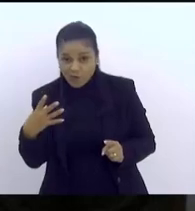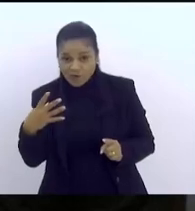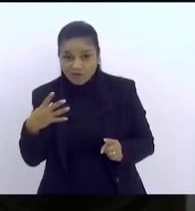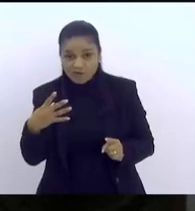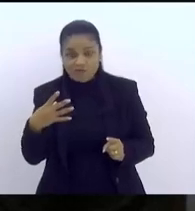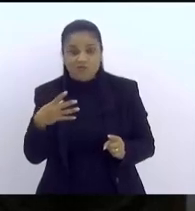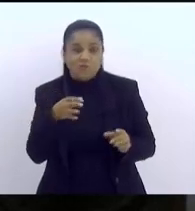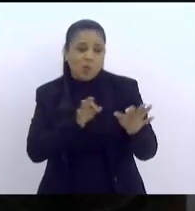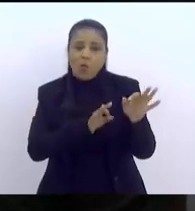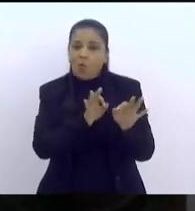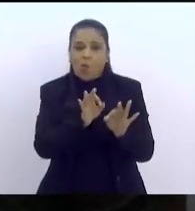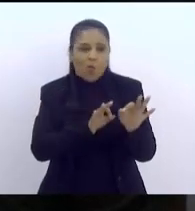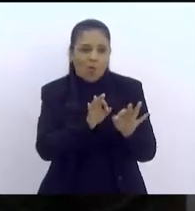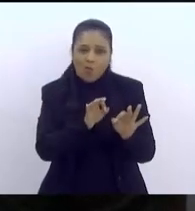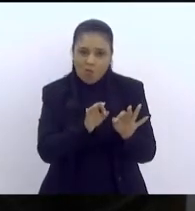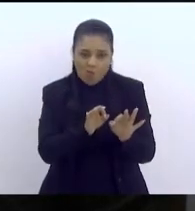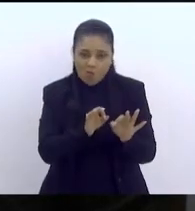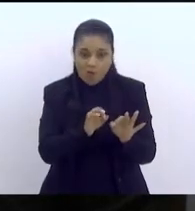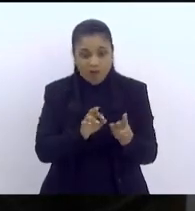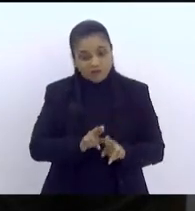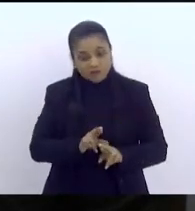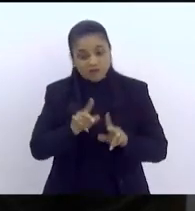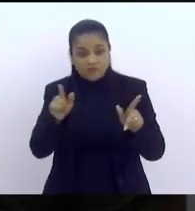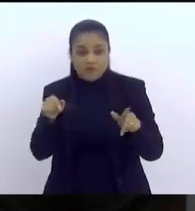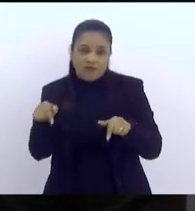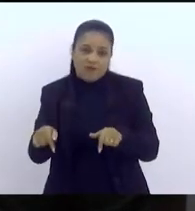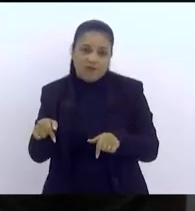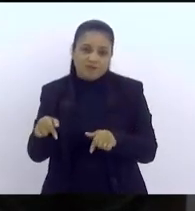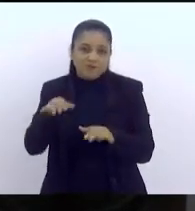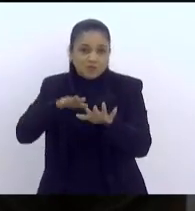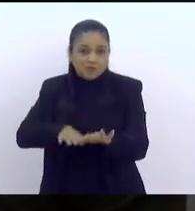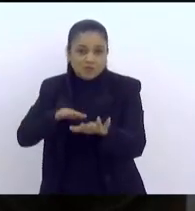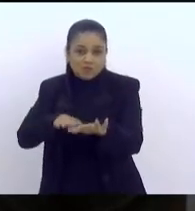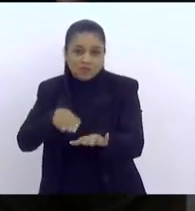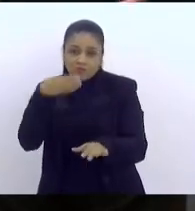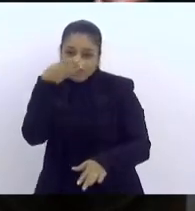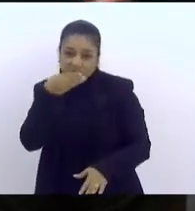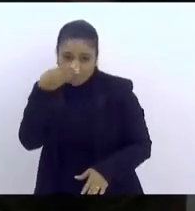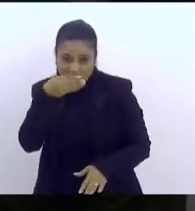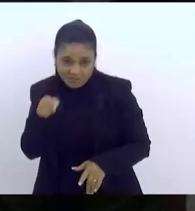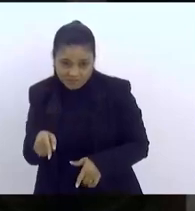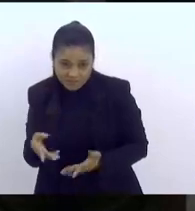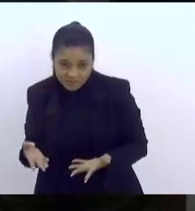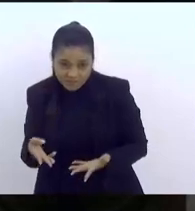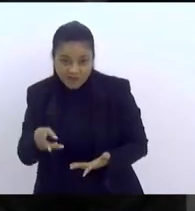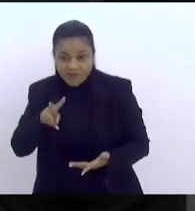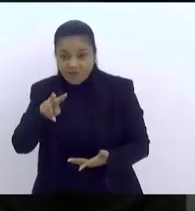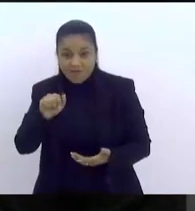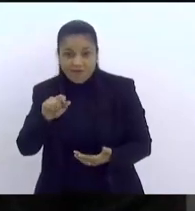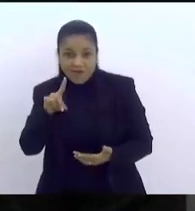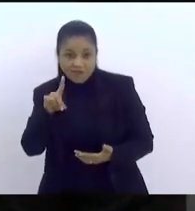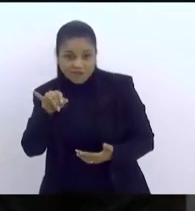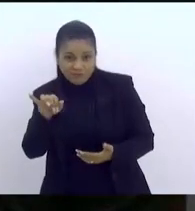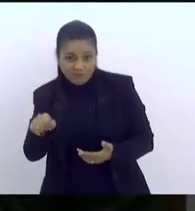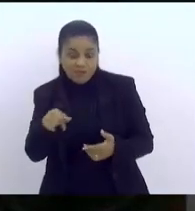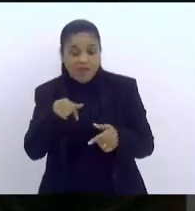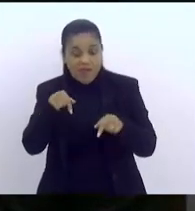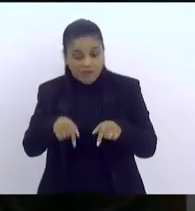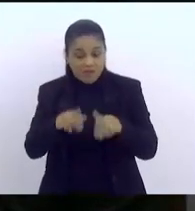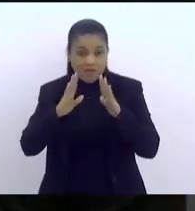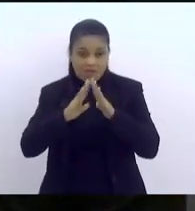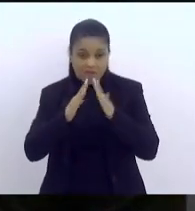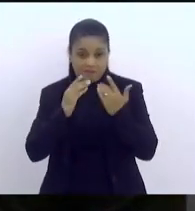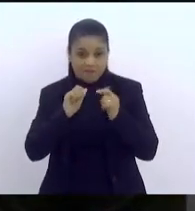vadias. Precisa ficar explícito aqui para todas e todos os deputados dessa casa que este movimento é um movimento